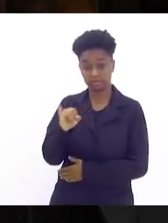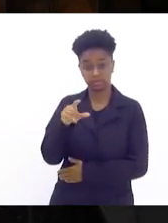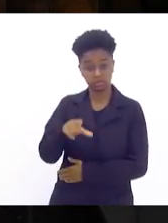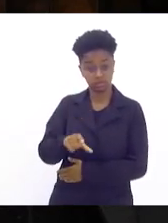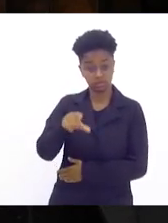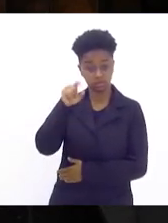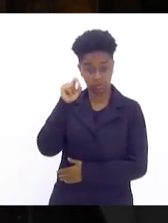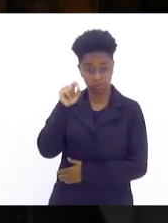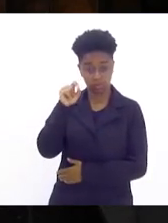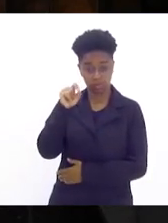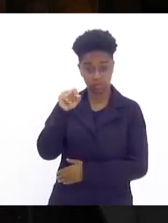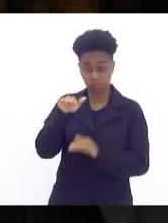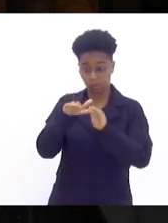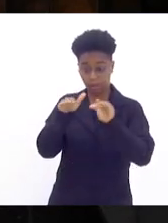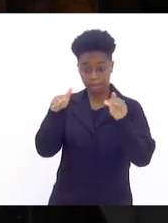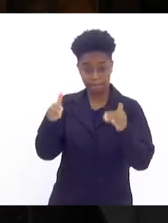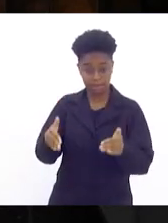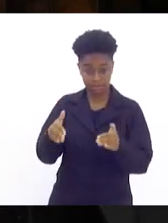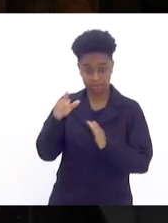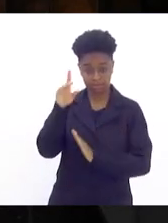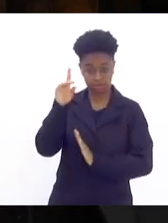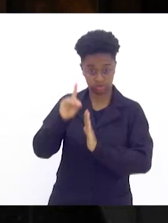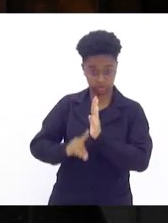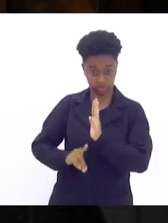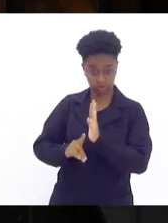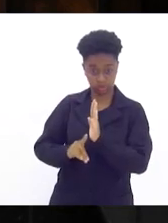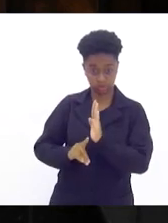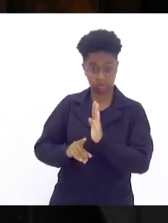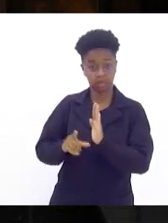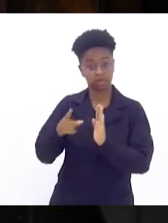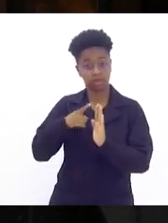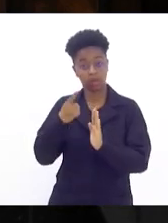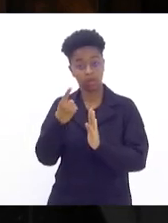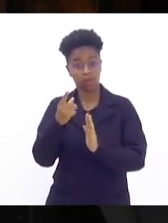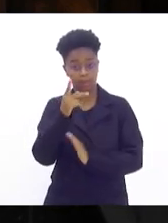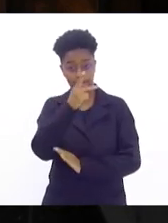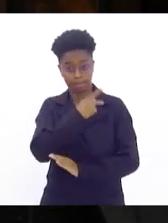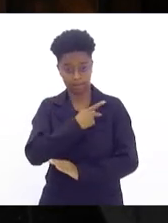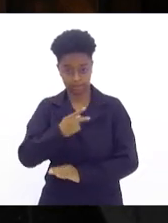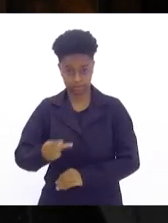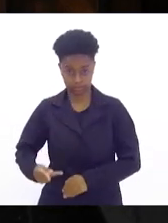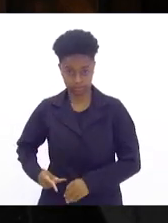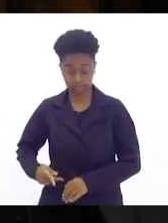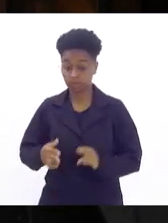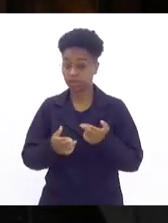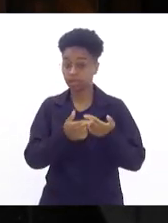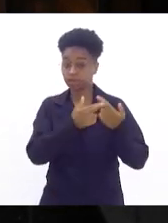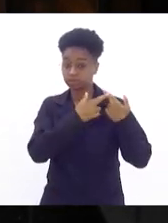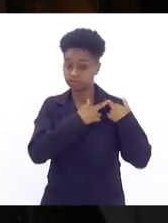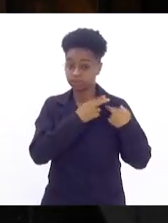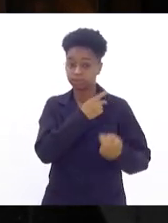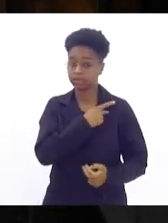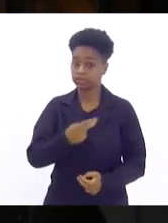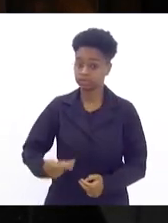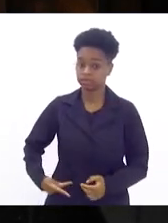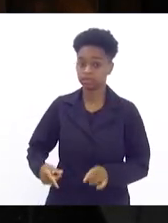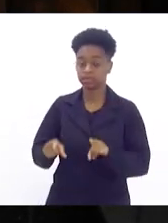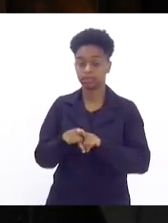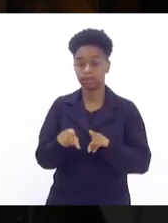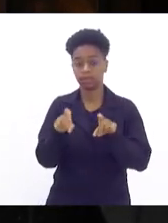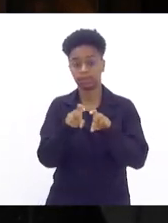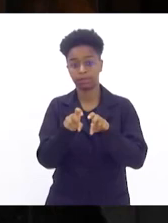uma mesa diretora e um presidente compete Presidente à mesa diretora